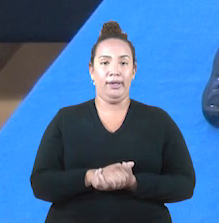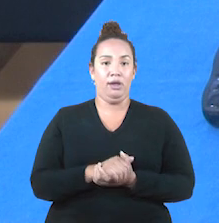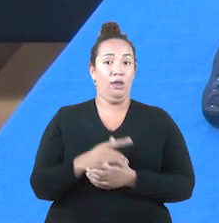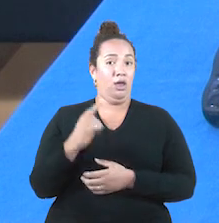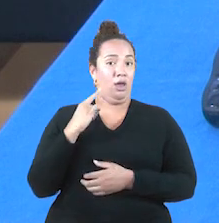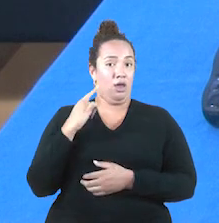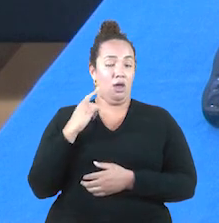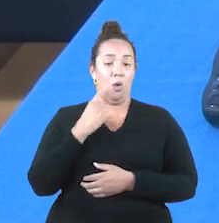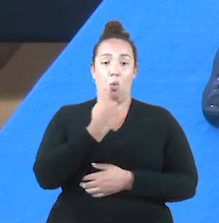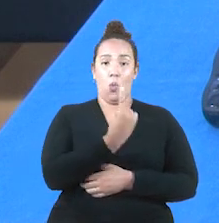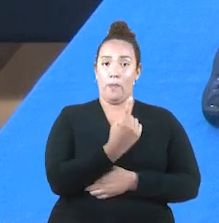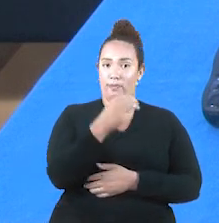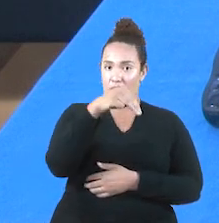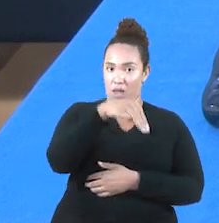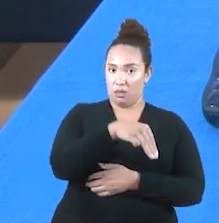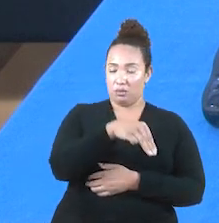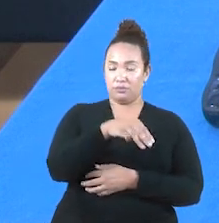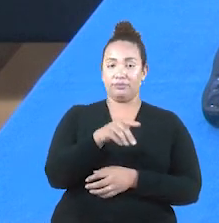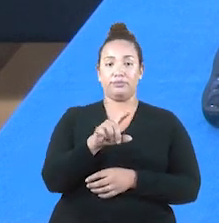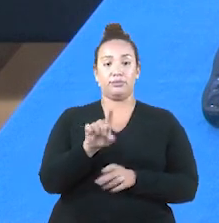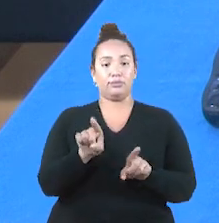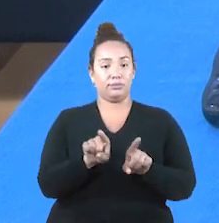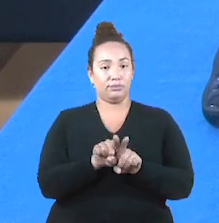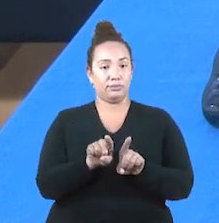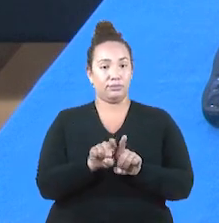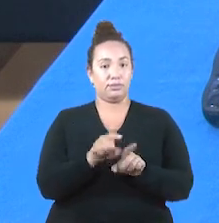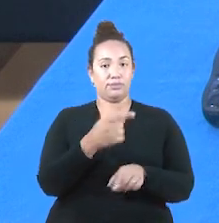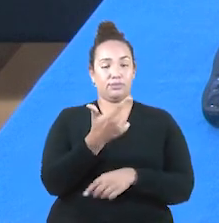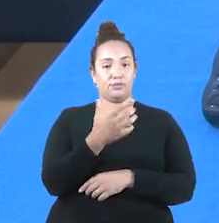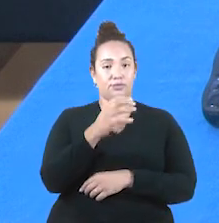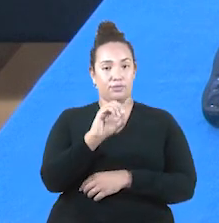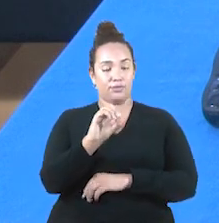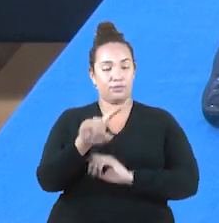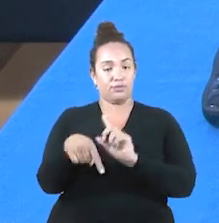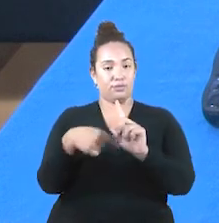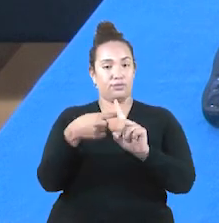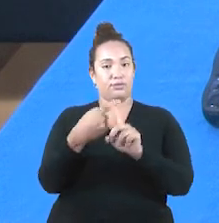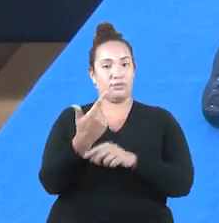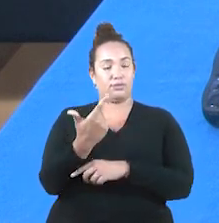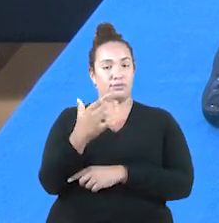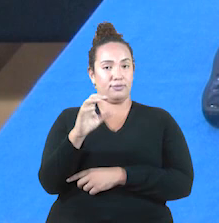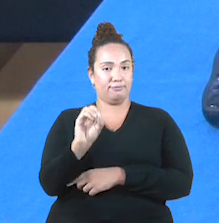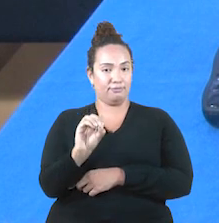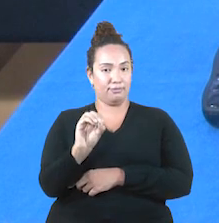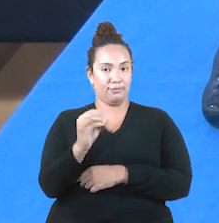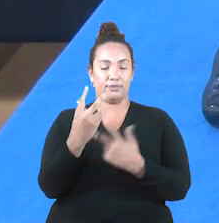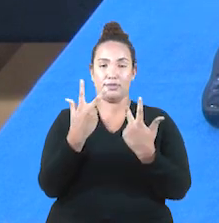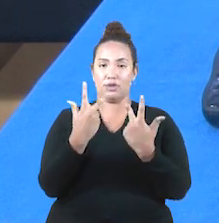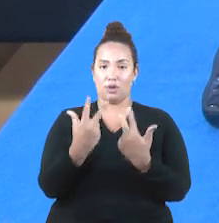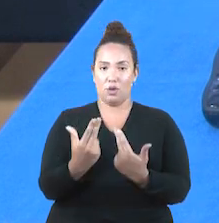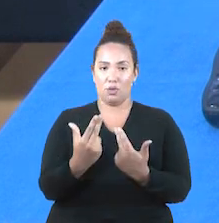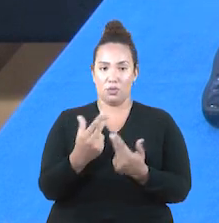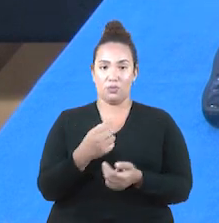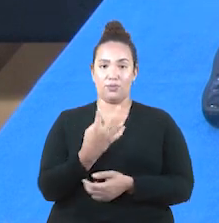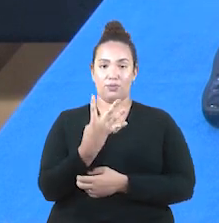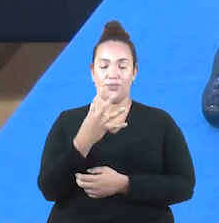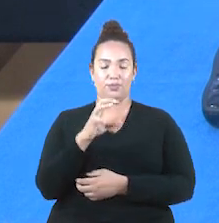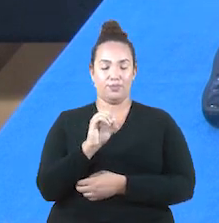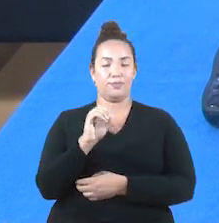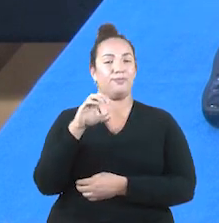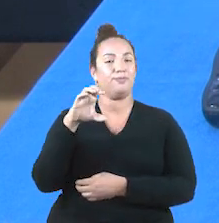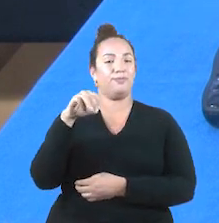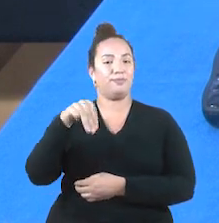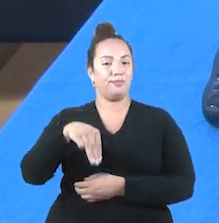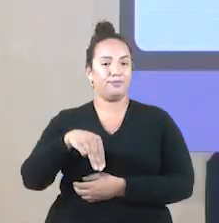agora seria 1 metro e 20 mais 20, que dariam